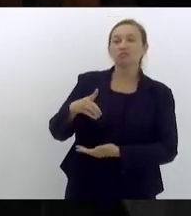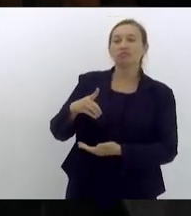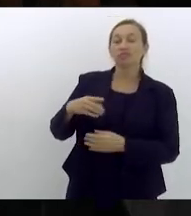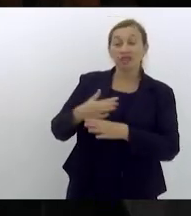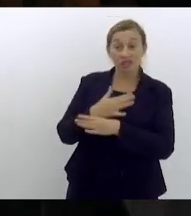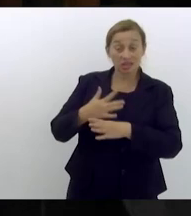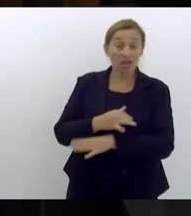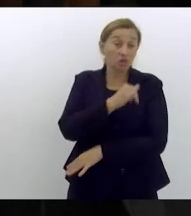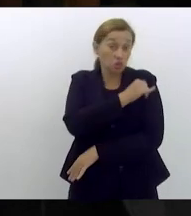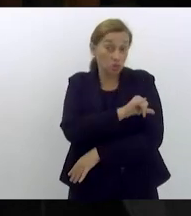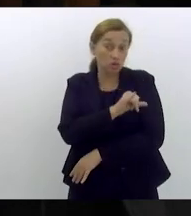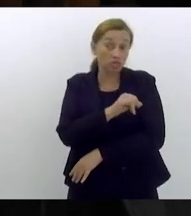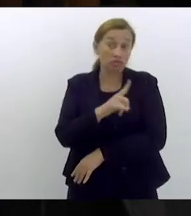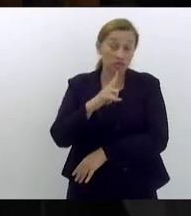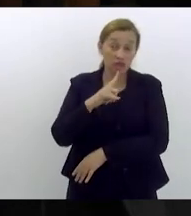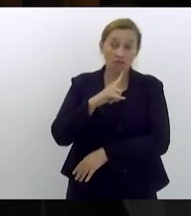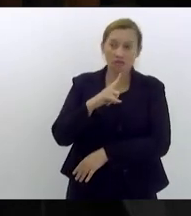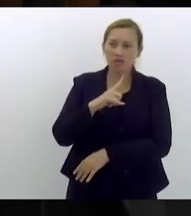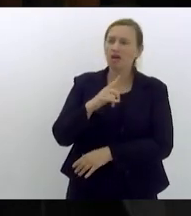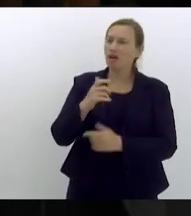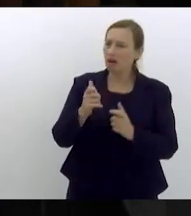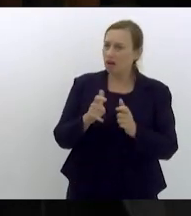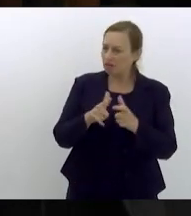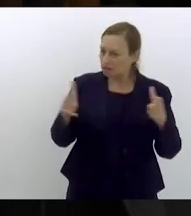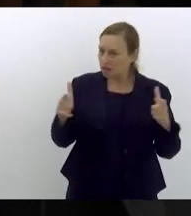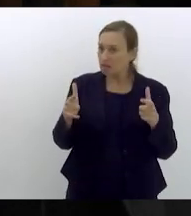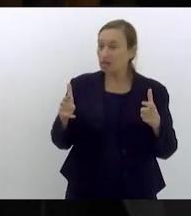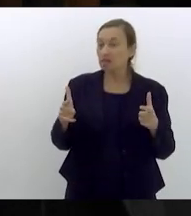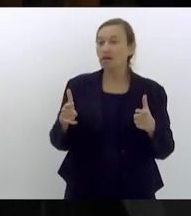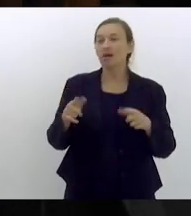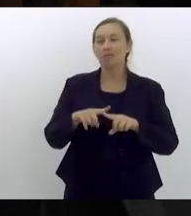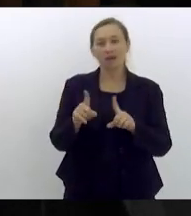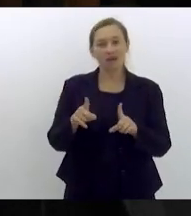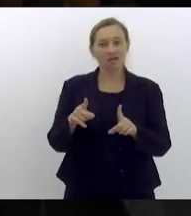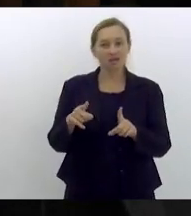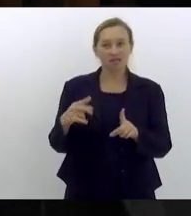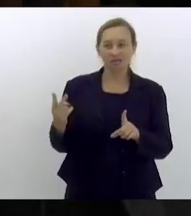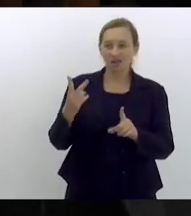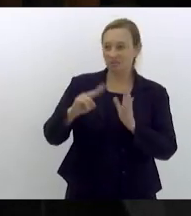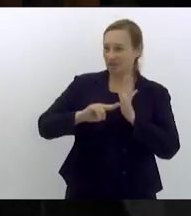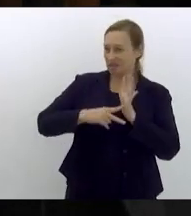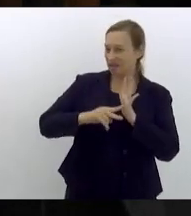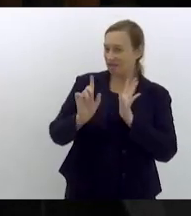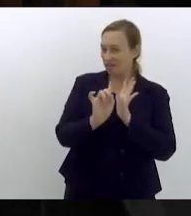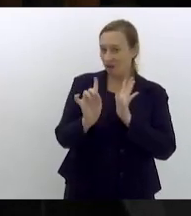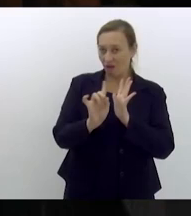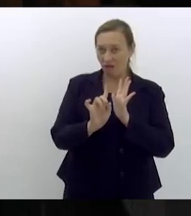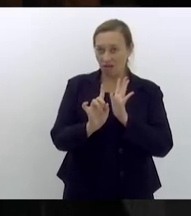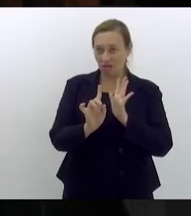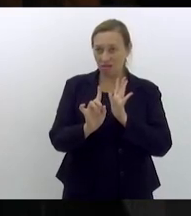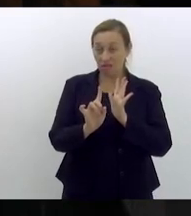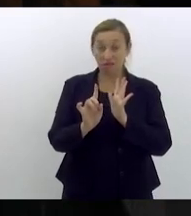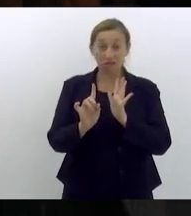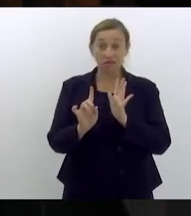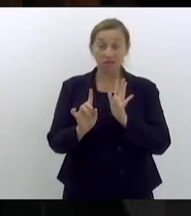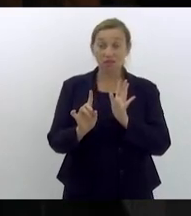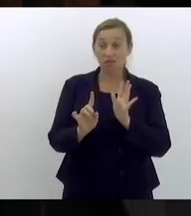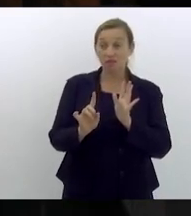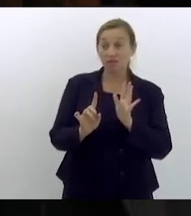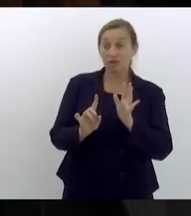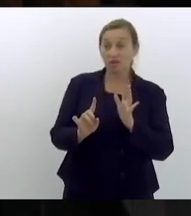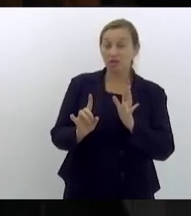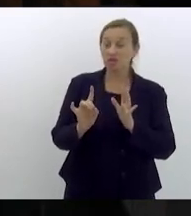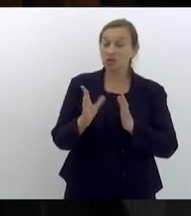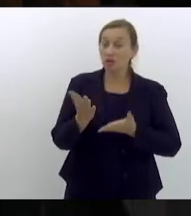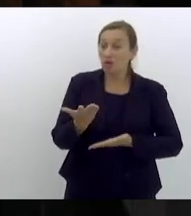Claro que a rede tem que ser Ampla agora A rede tem que valer não é para sindicalizado se não vira um negócio entre